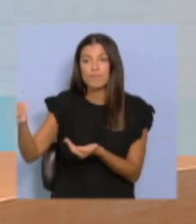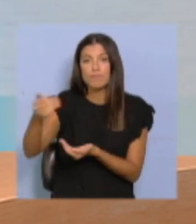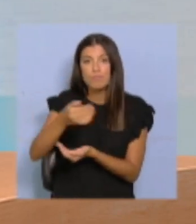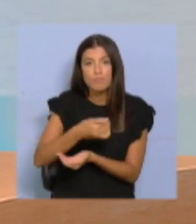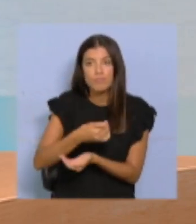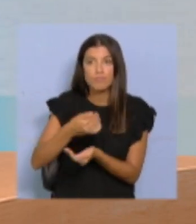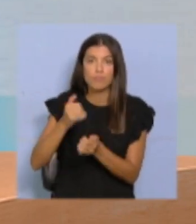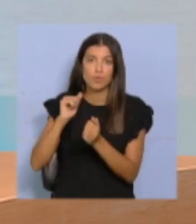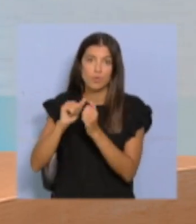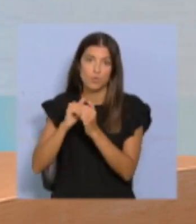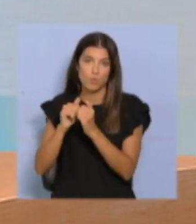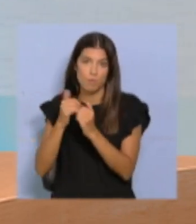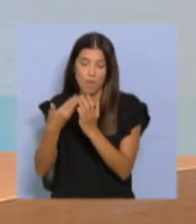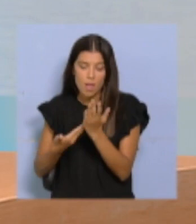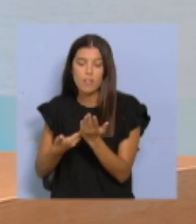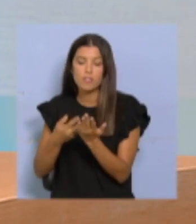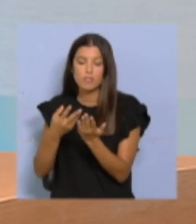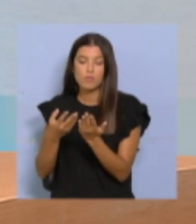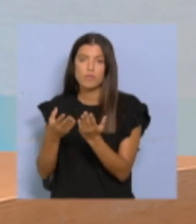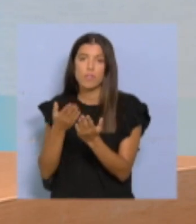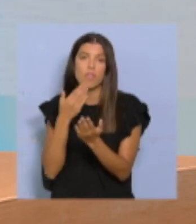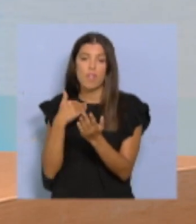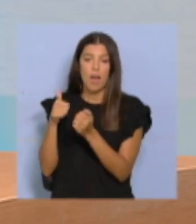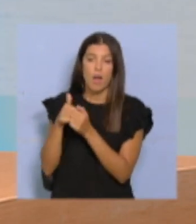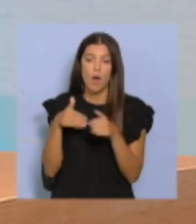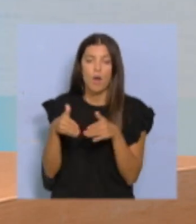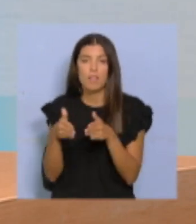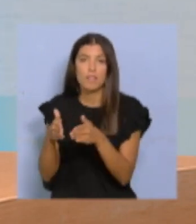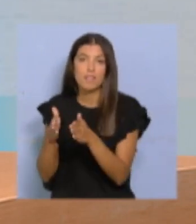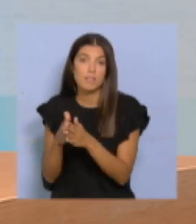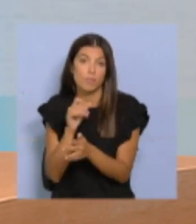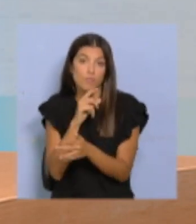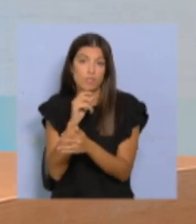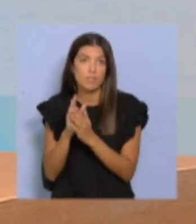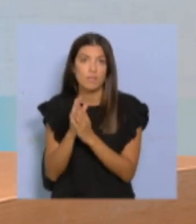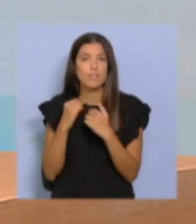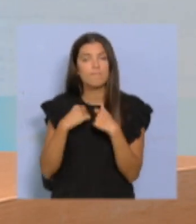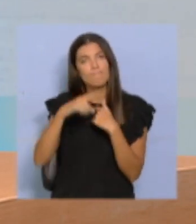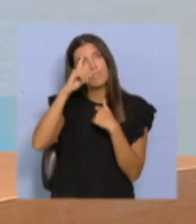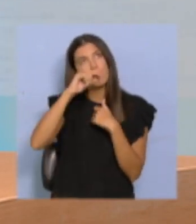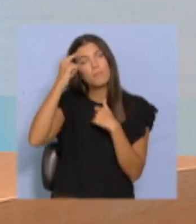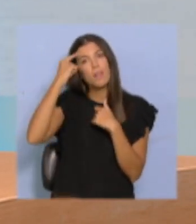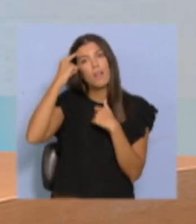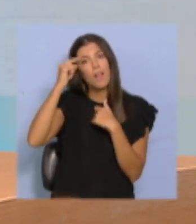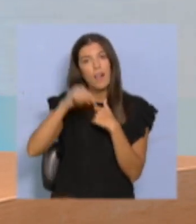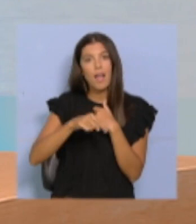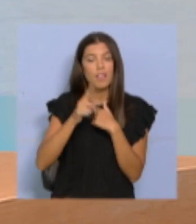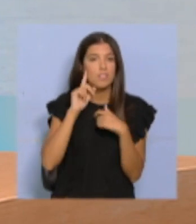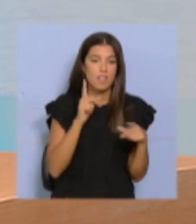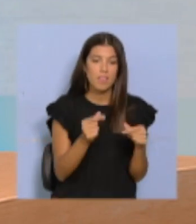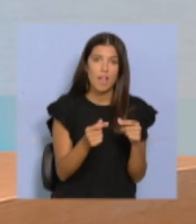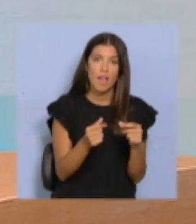ser a melhor orientação possível. E lembrei-me, em que medida nós estamos também na Renascença a fazer isso, não